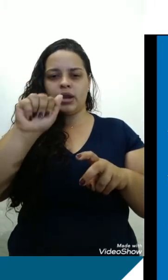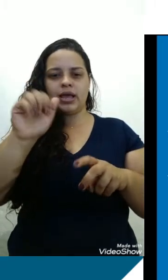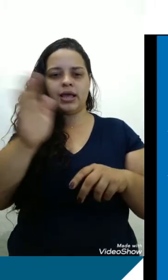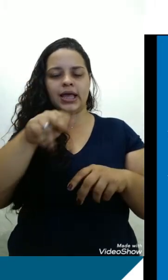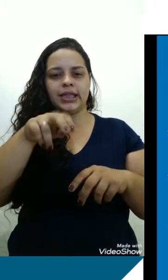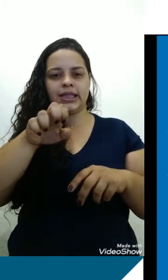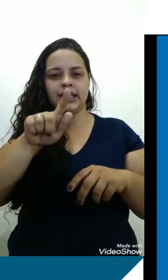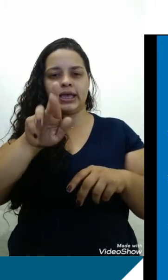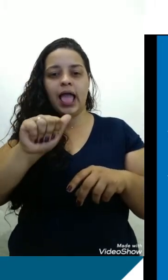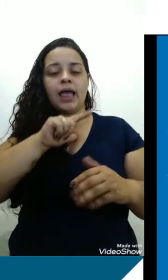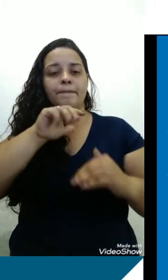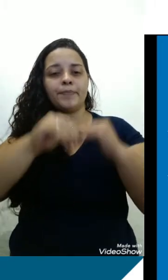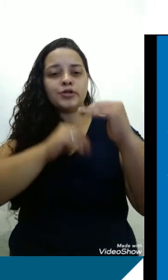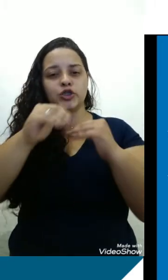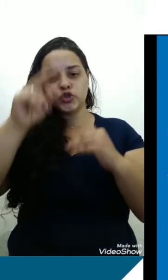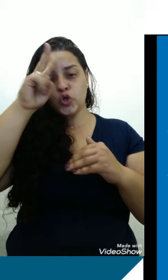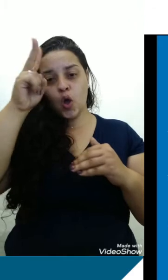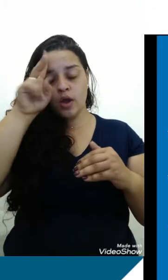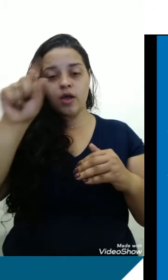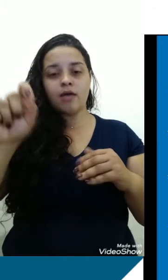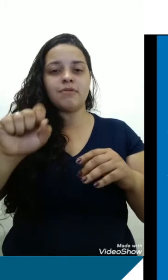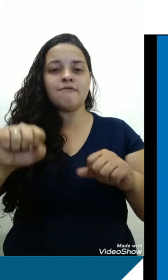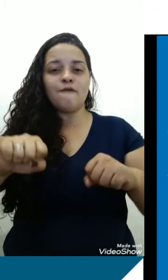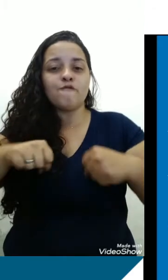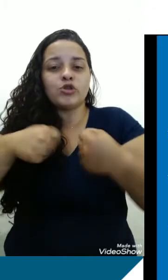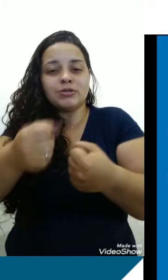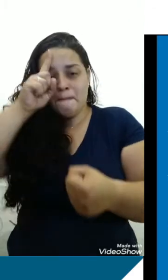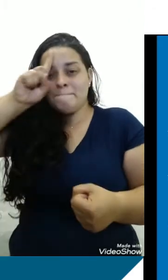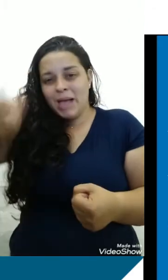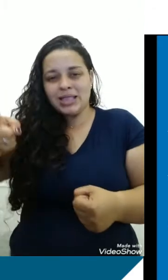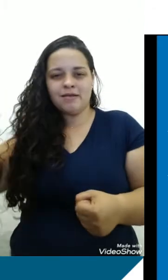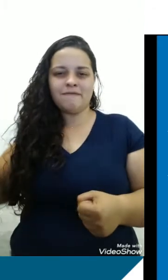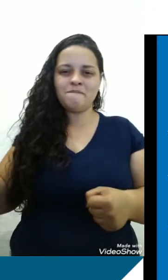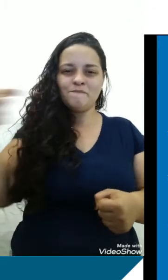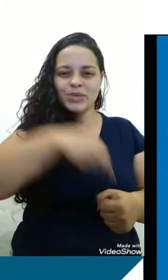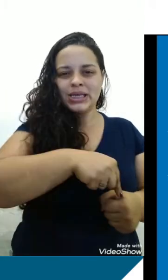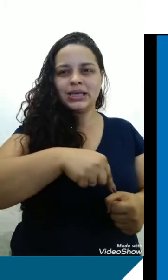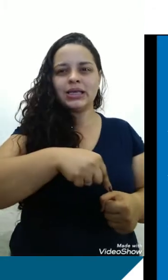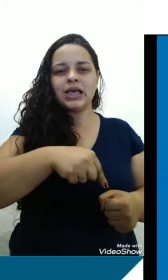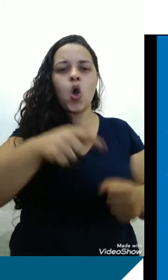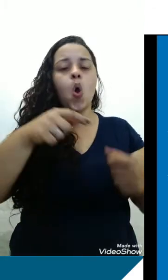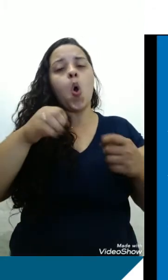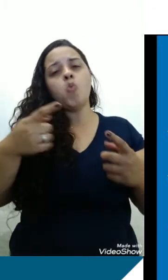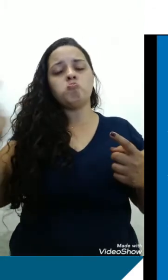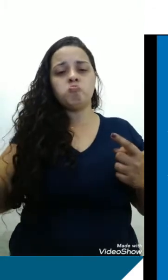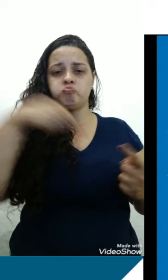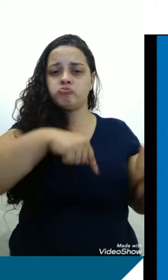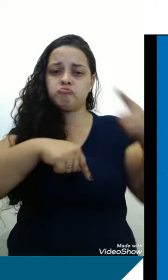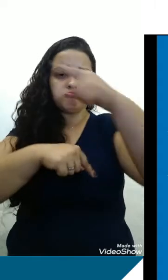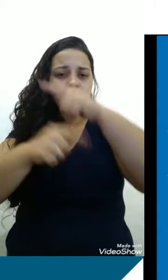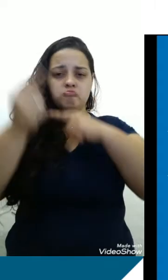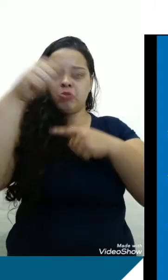um processo histórico de imigração forçada de homens e mulheres da África para outras regiões